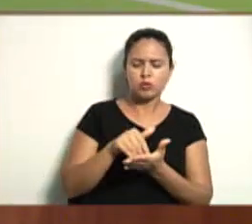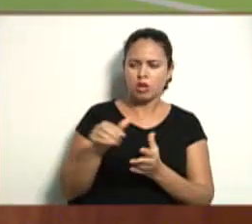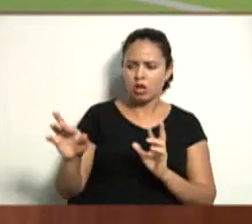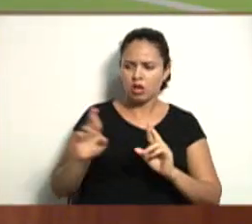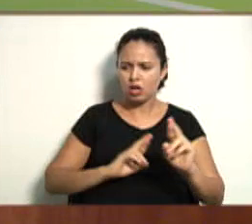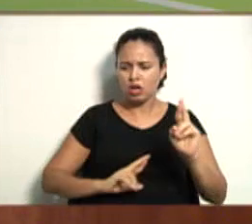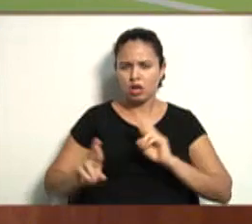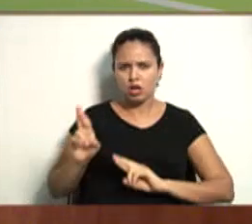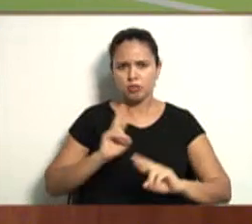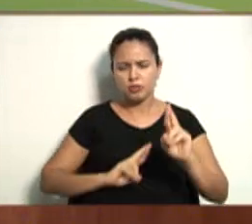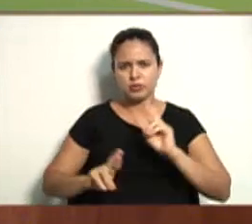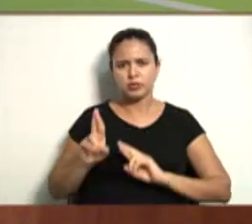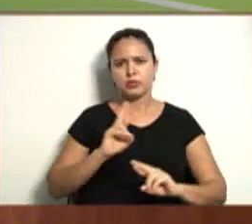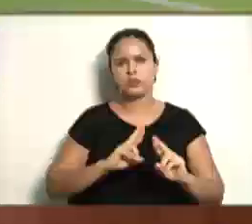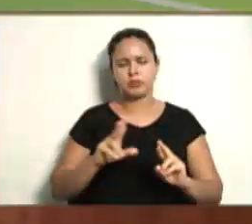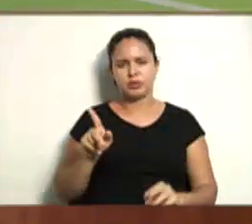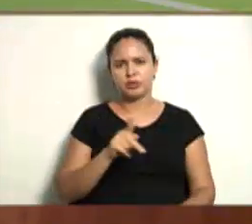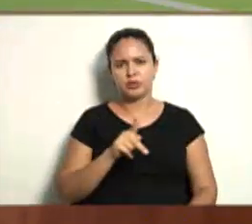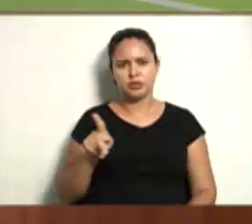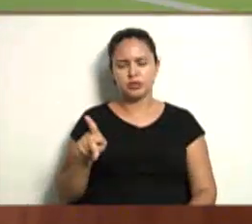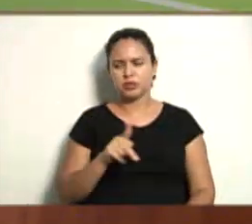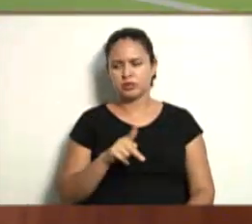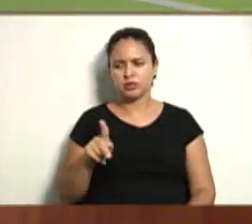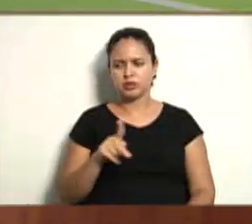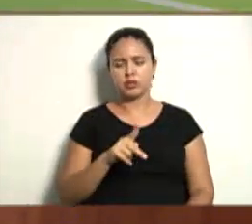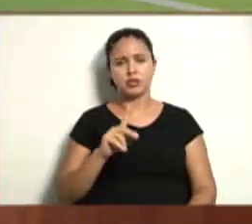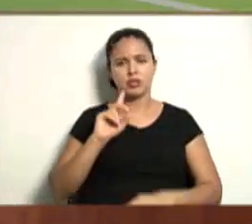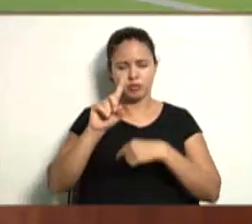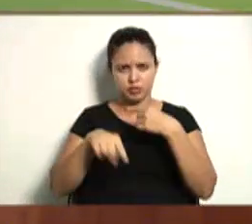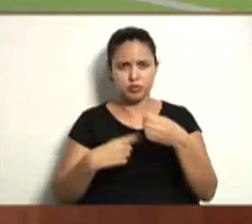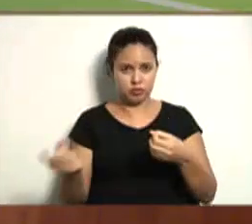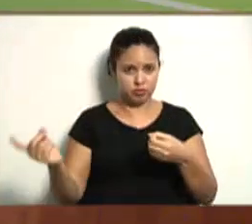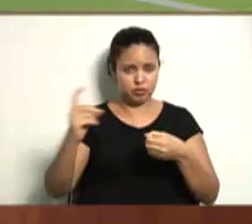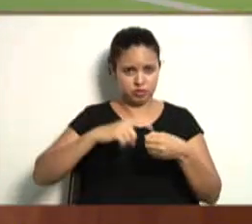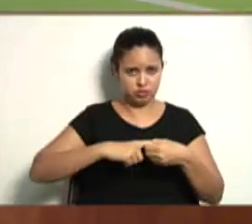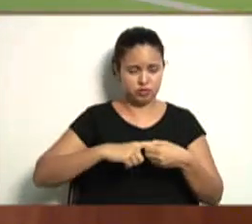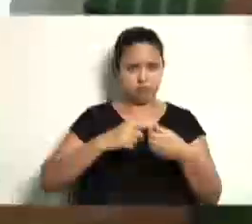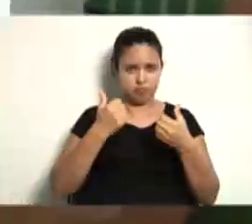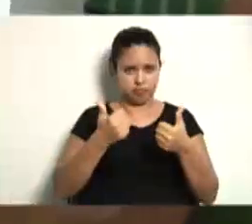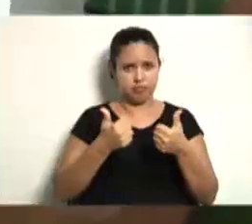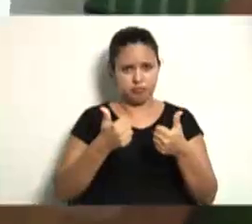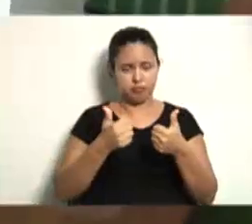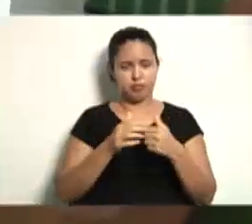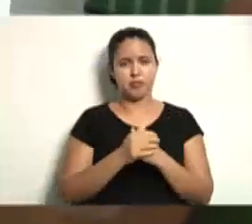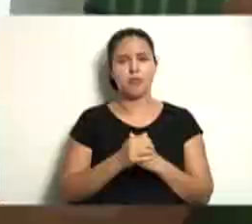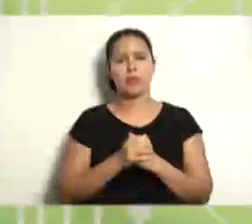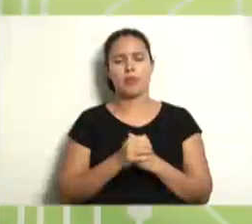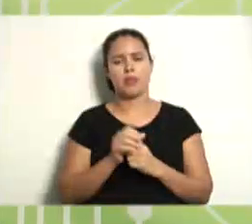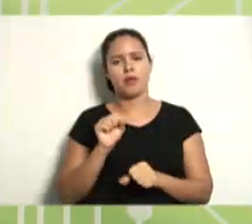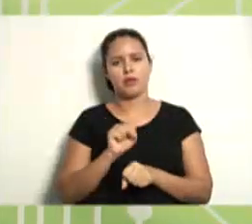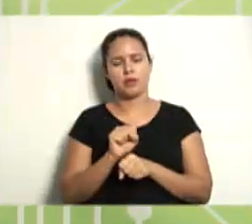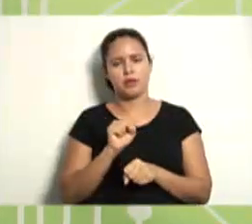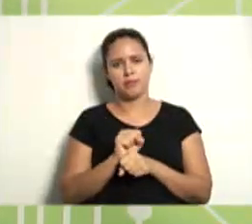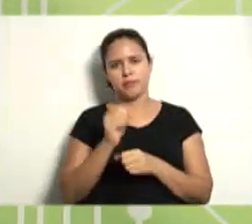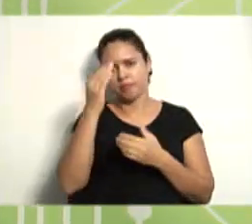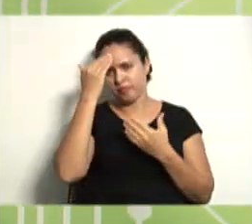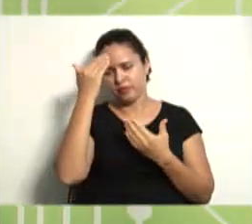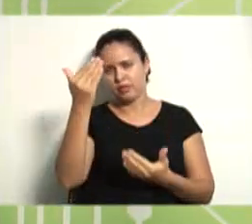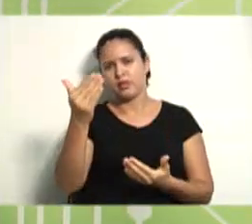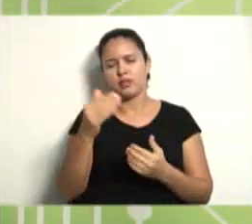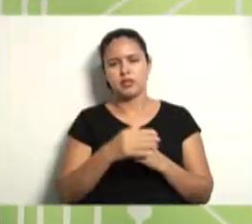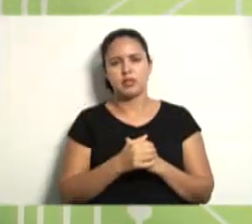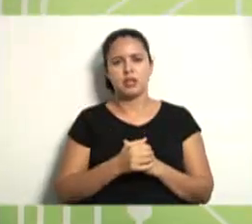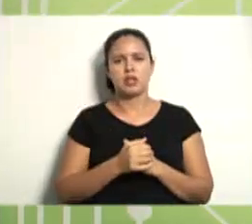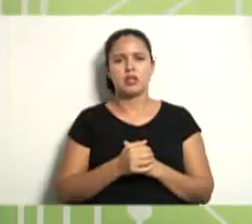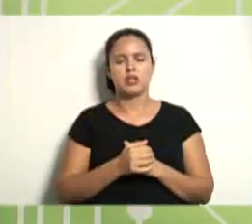estou tentando entrar aqui, professora, já vamos ter algumas respostas. Tá bom, professor, obrigada.